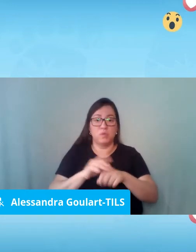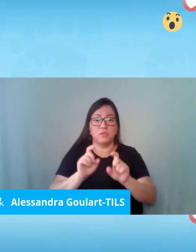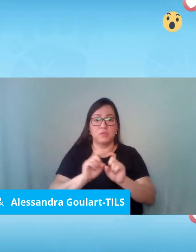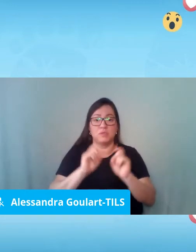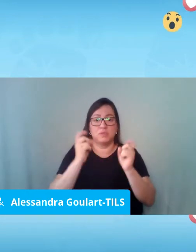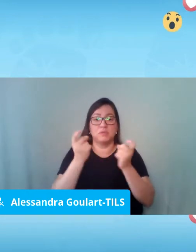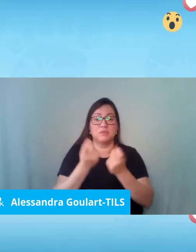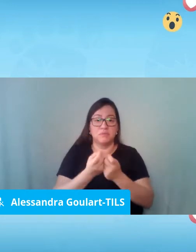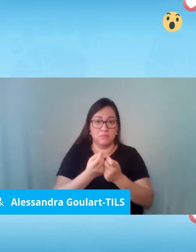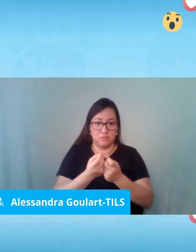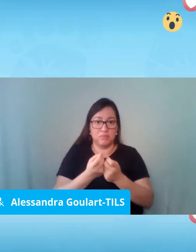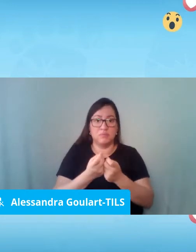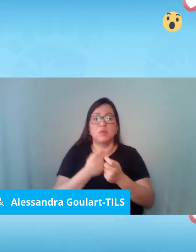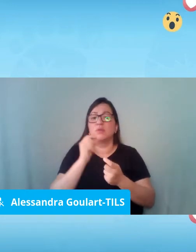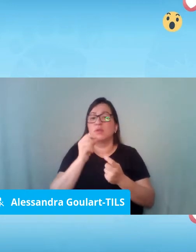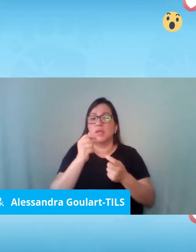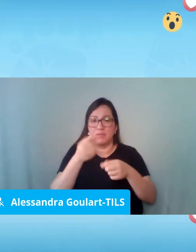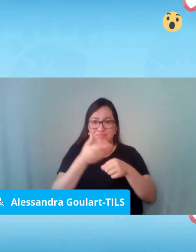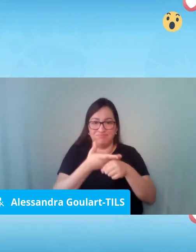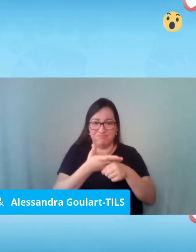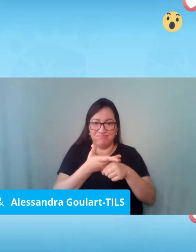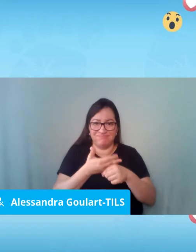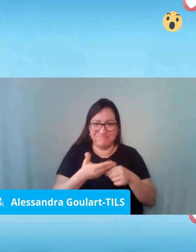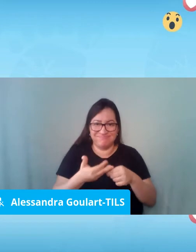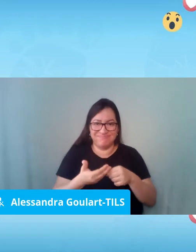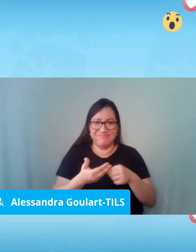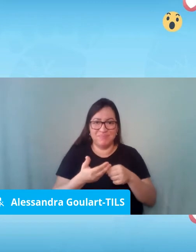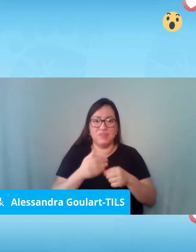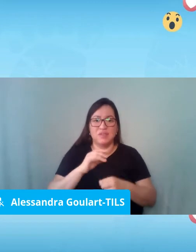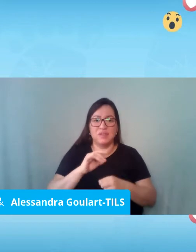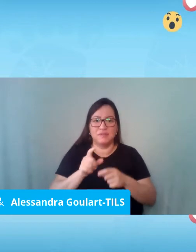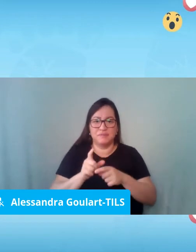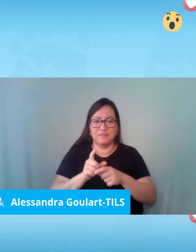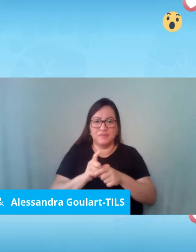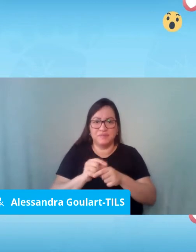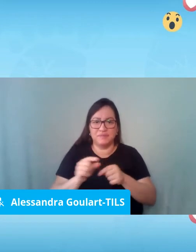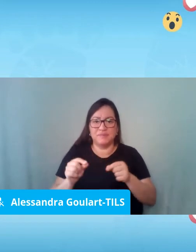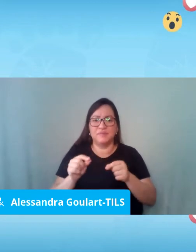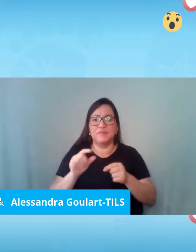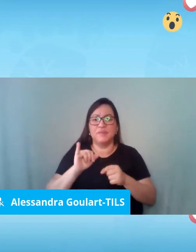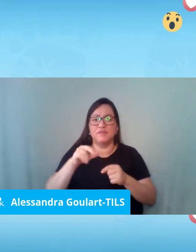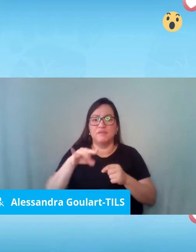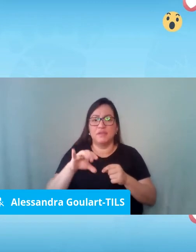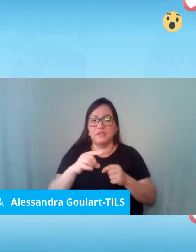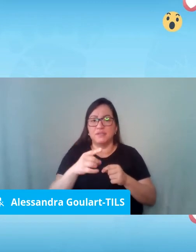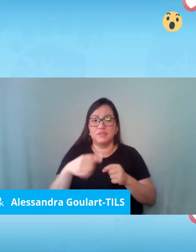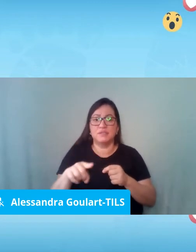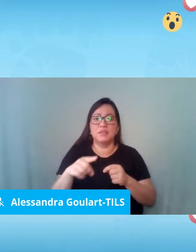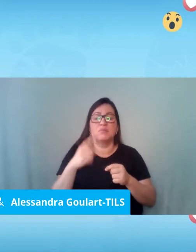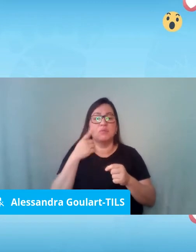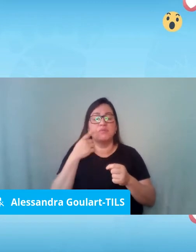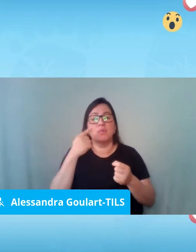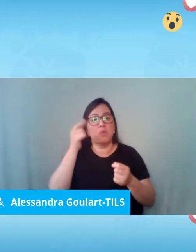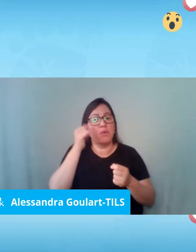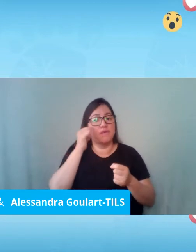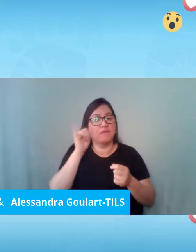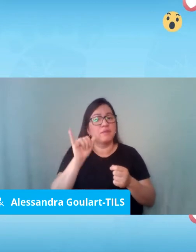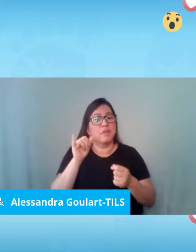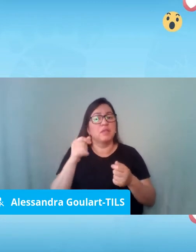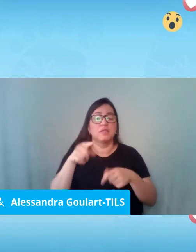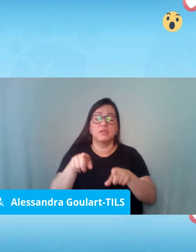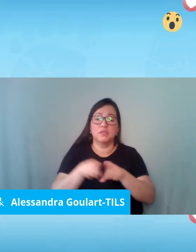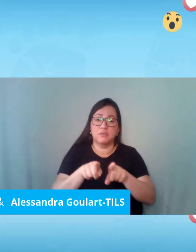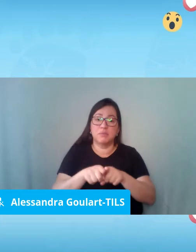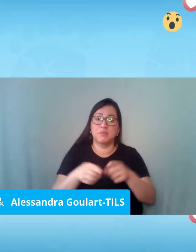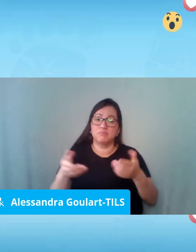uma infecção evitável. E a ideia de hoje é a gente bater papo mesmo, pensar em como que a gente pode desenvolver